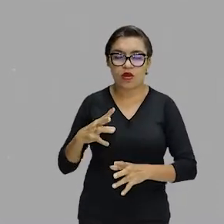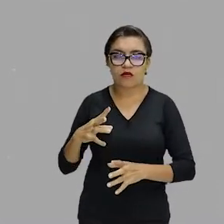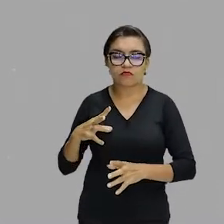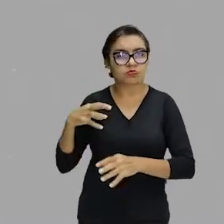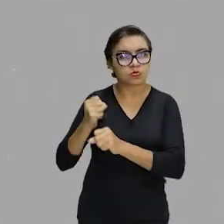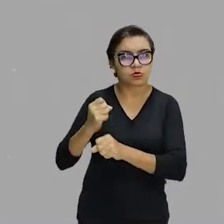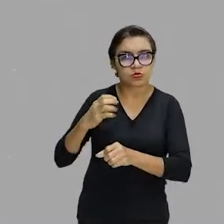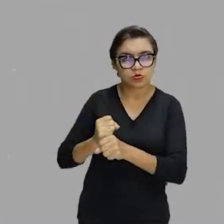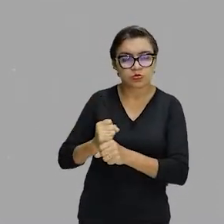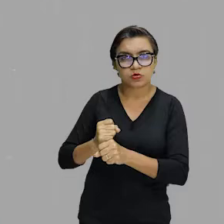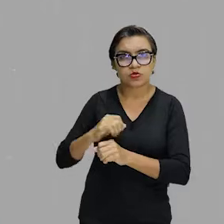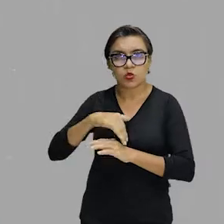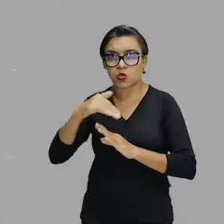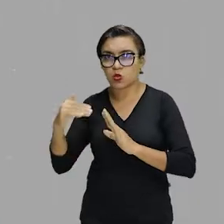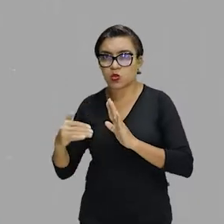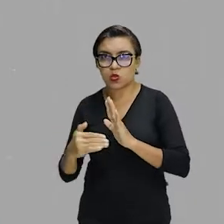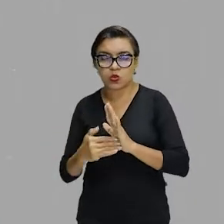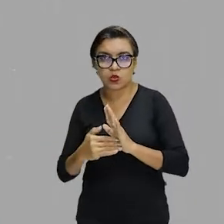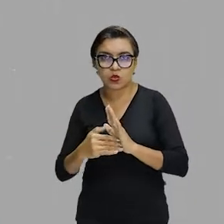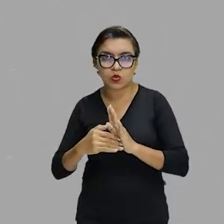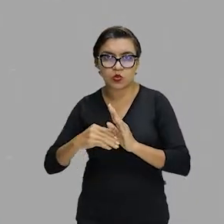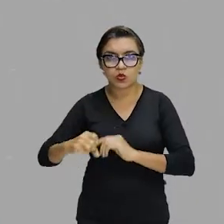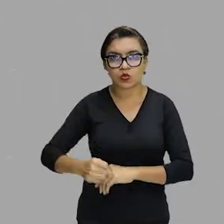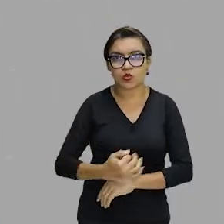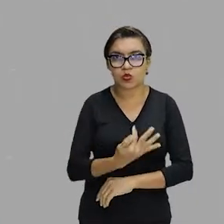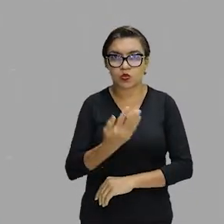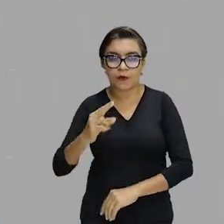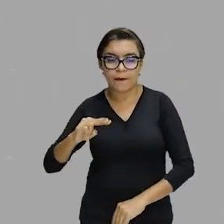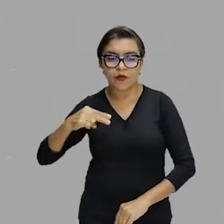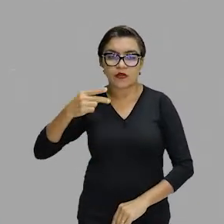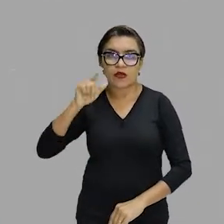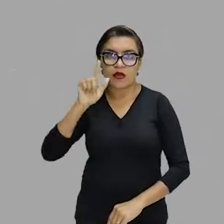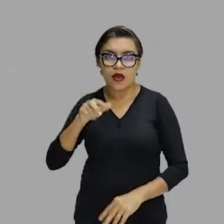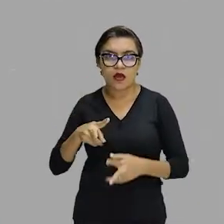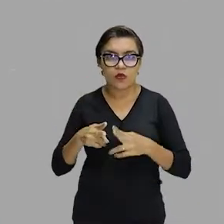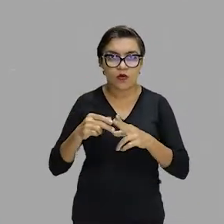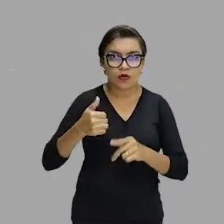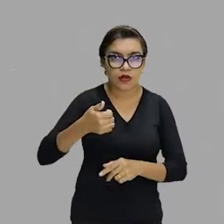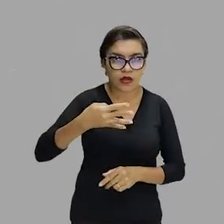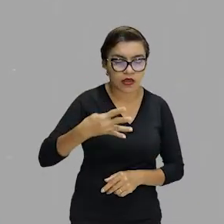potências envolvidas aqui do 3 nada mais é do que o 14,